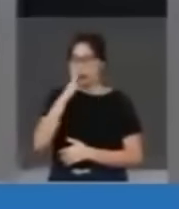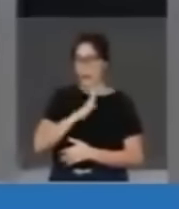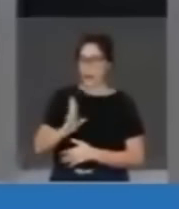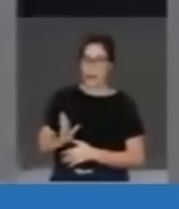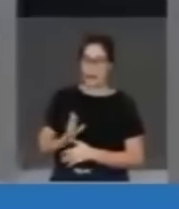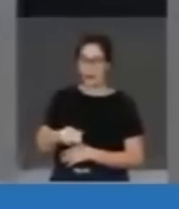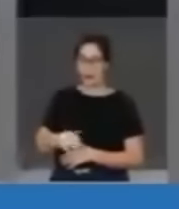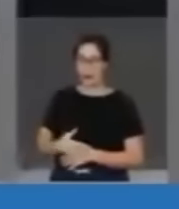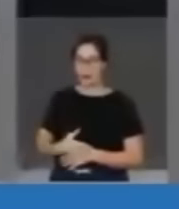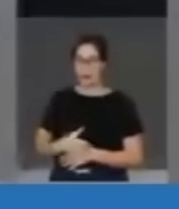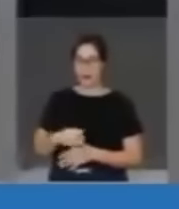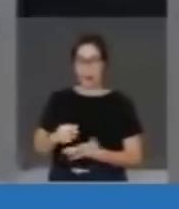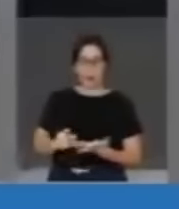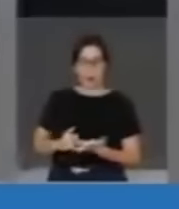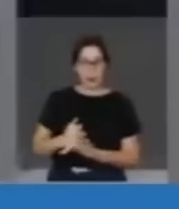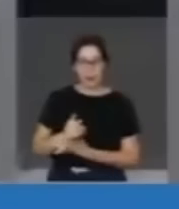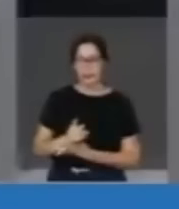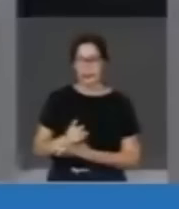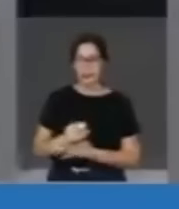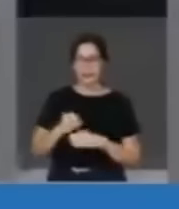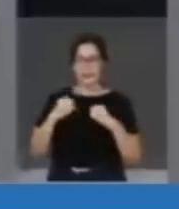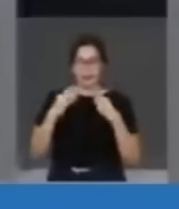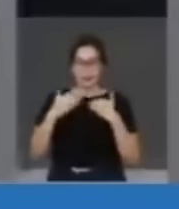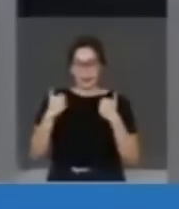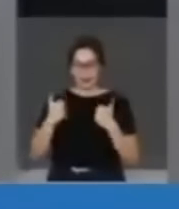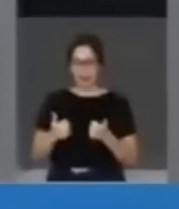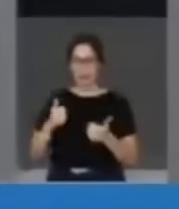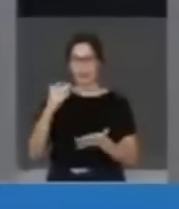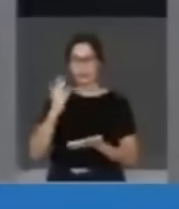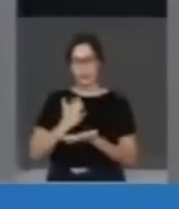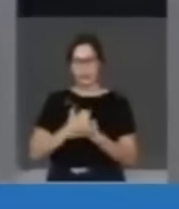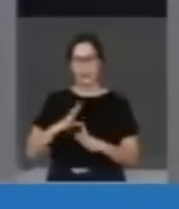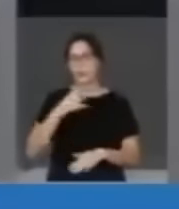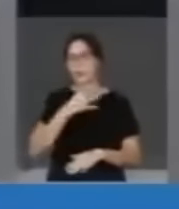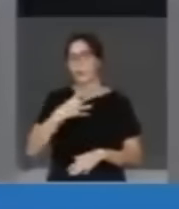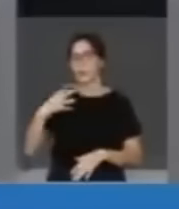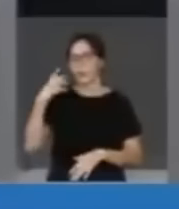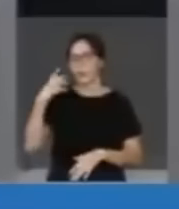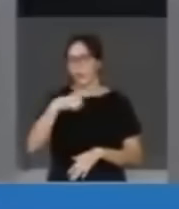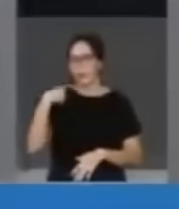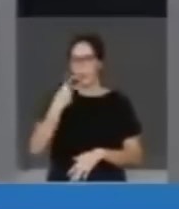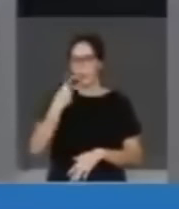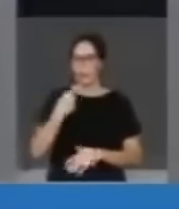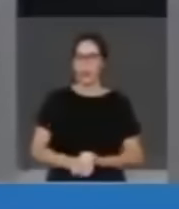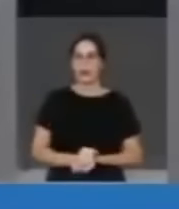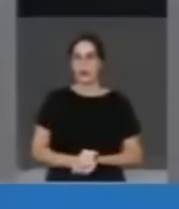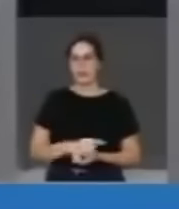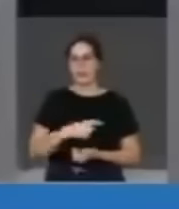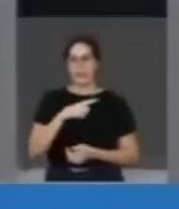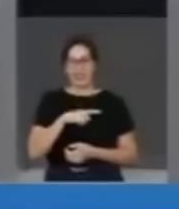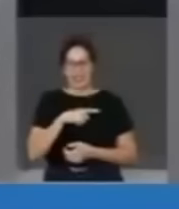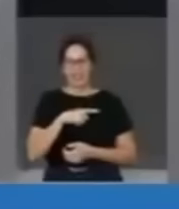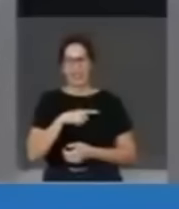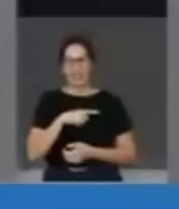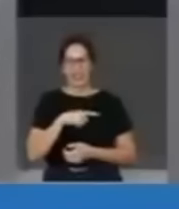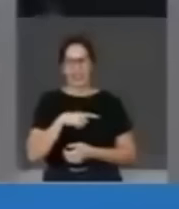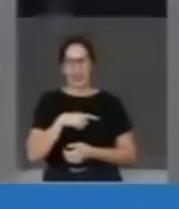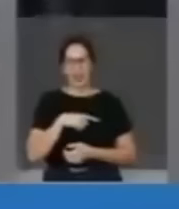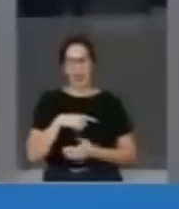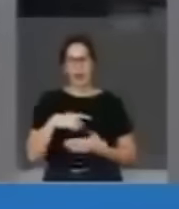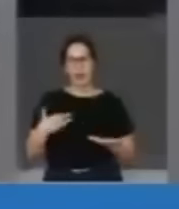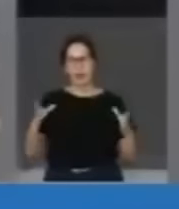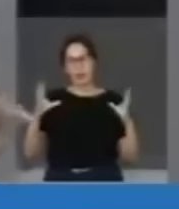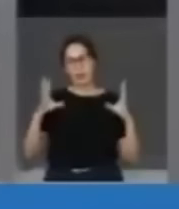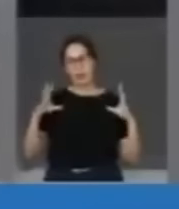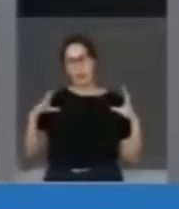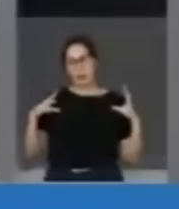firme. E acabar com essa jornada de trabalho, 44 horas, para poder o trabalhador ter um período de descanso e, ao mesmo